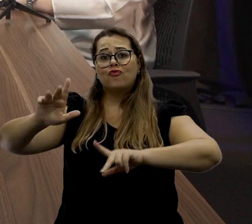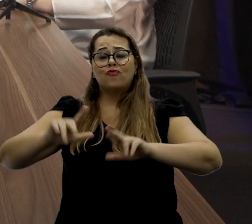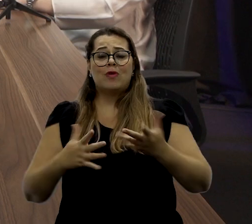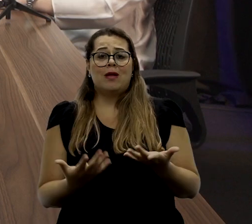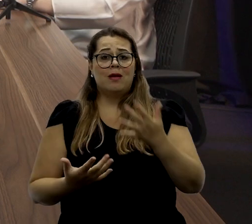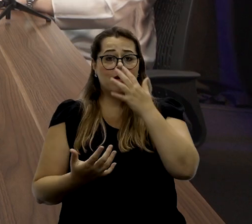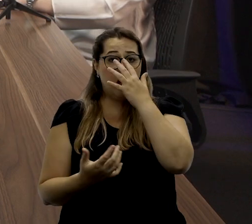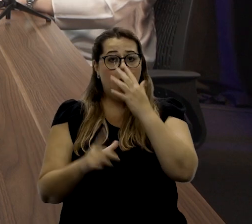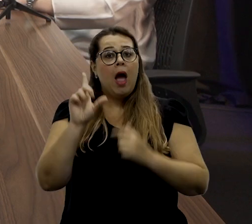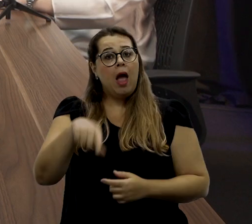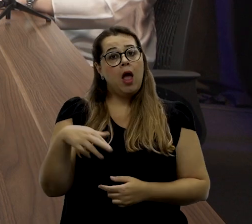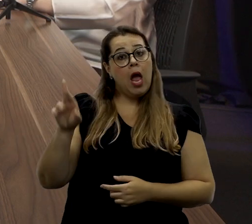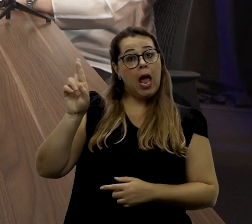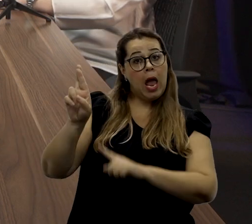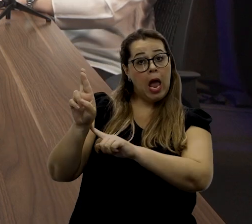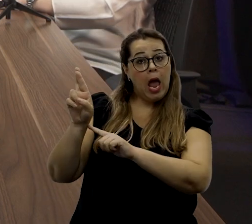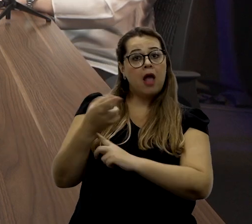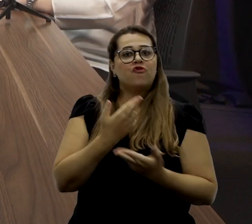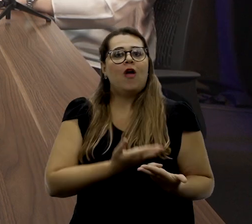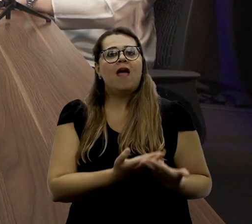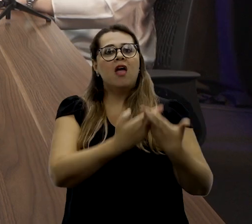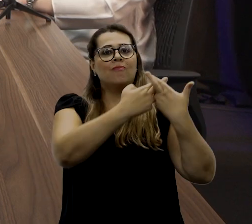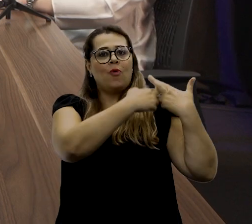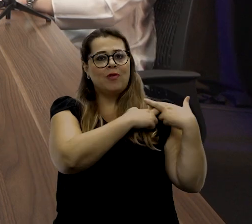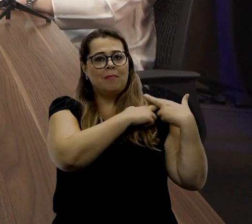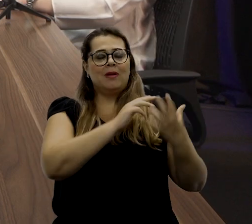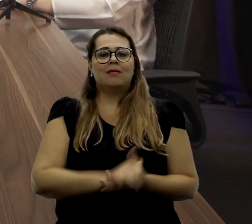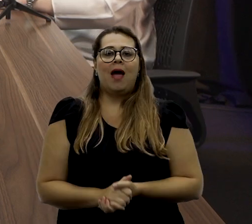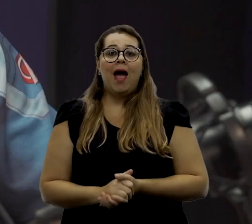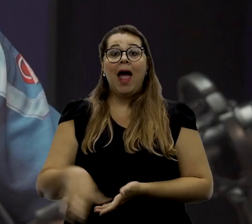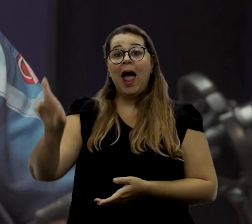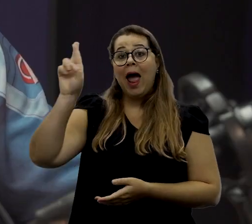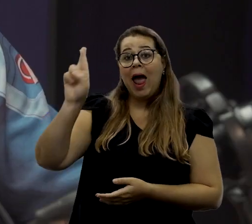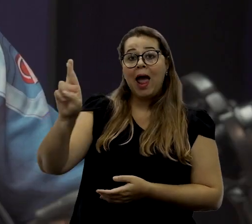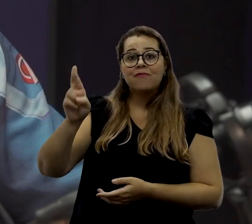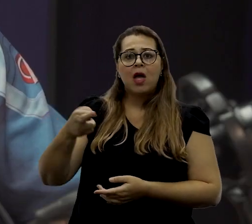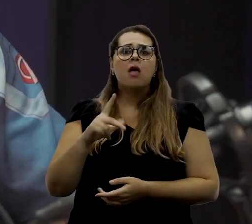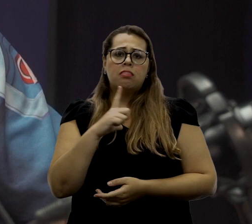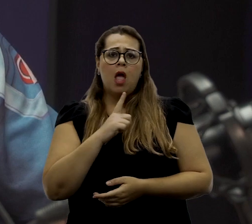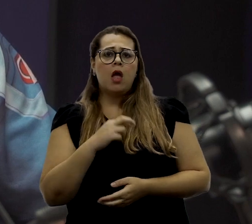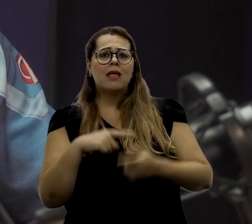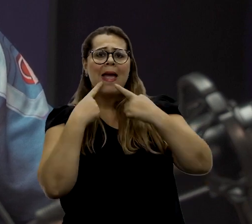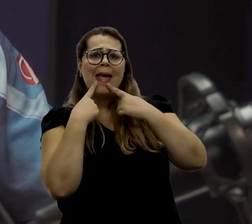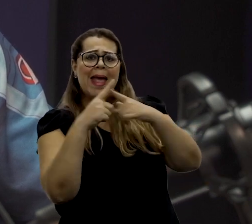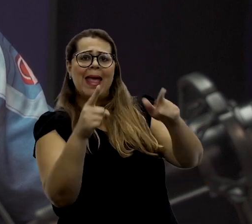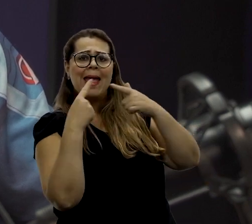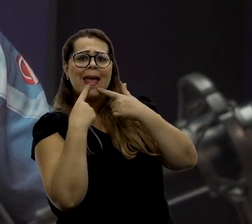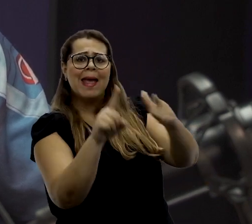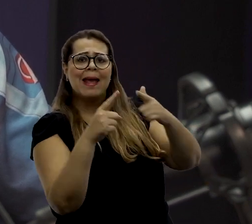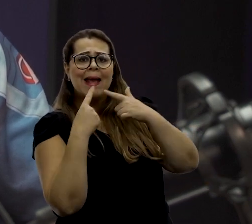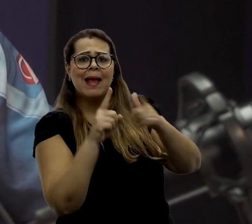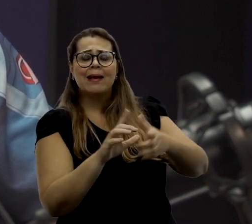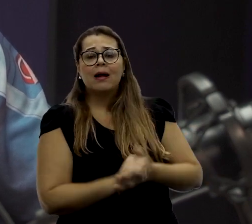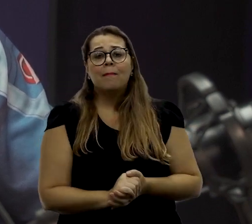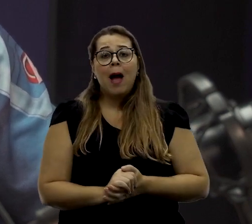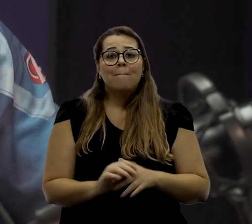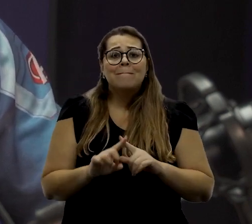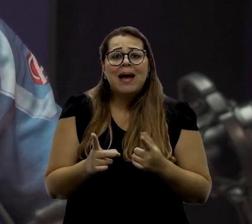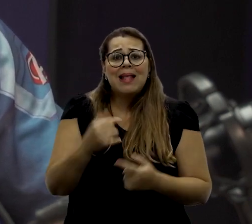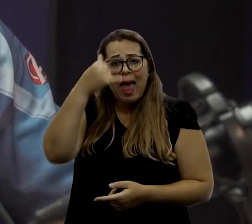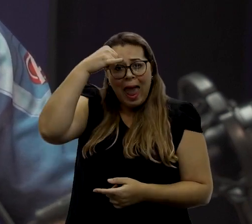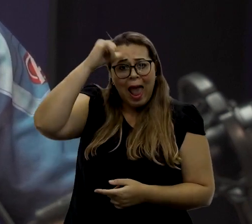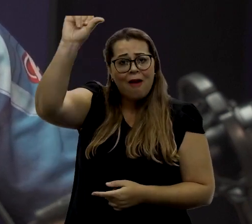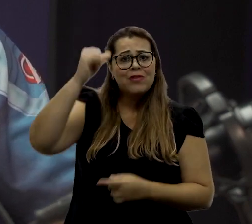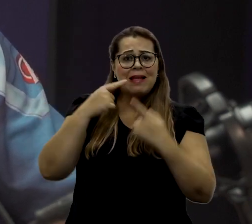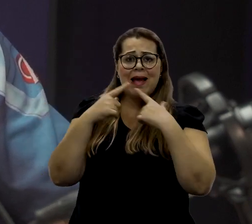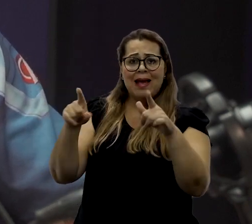aguentam. R de responsabilidade e R de reclamar. Não ficar reclamando. Eu estava comentando